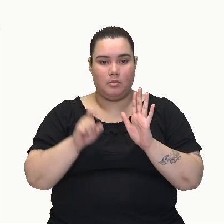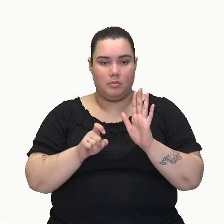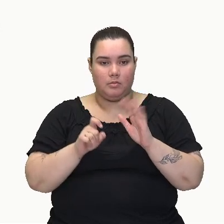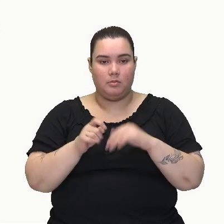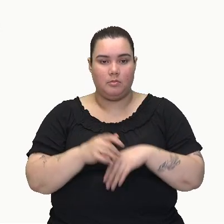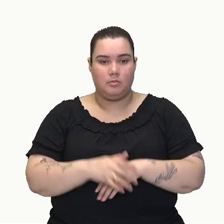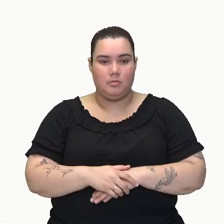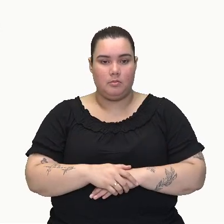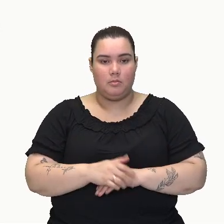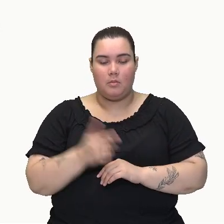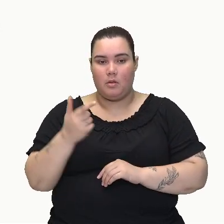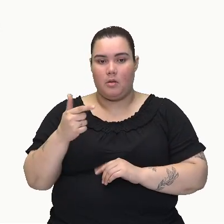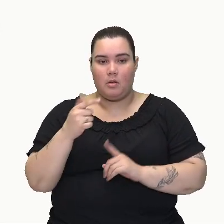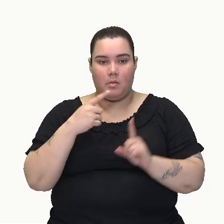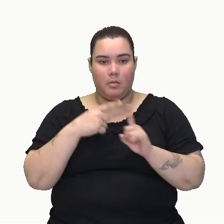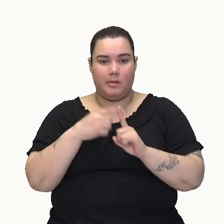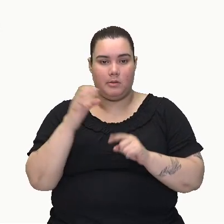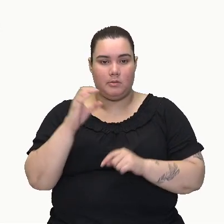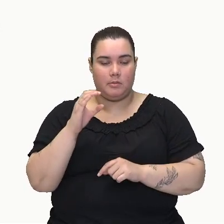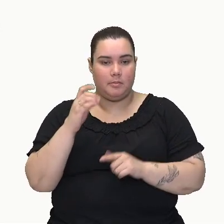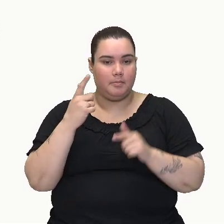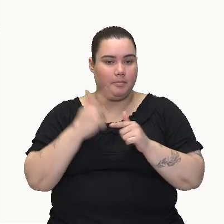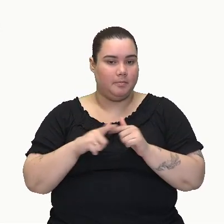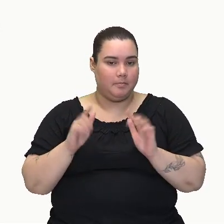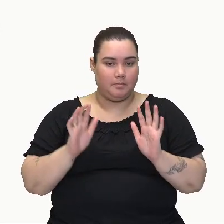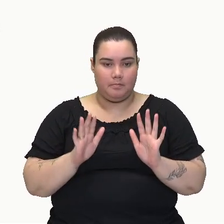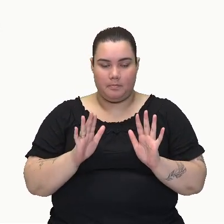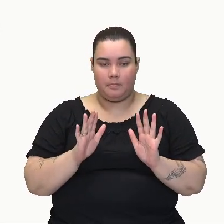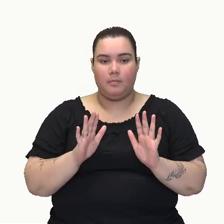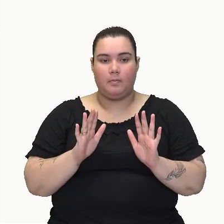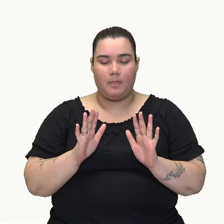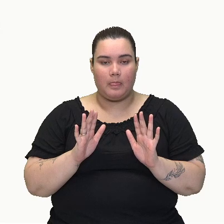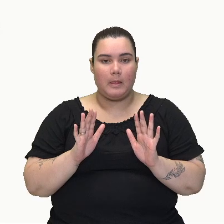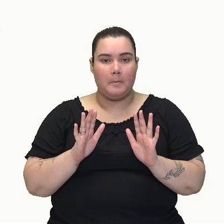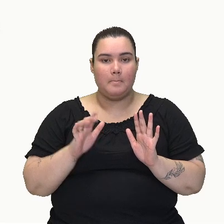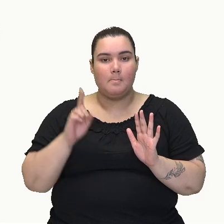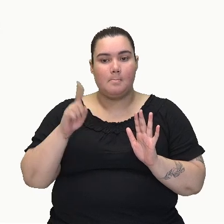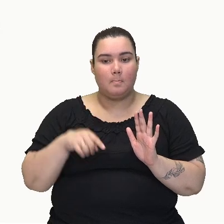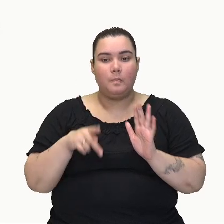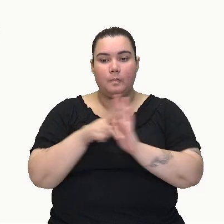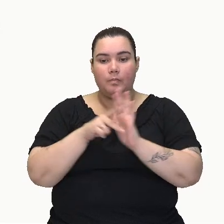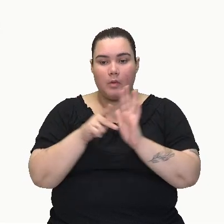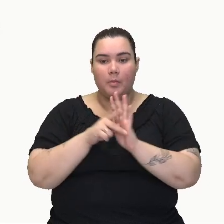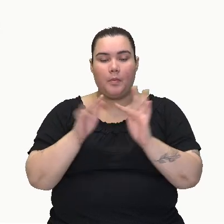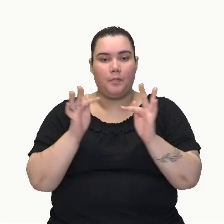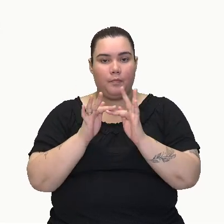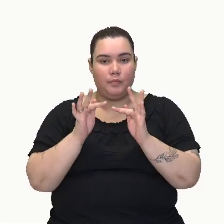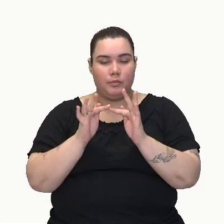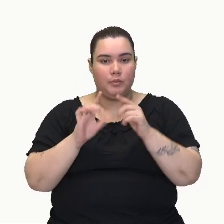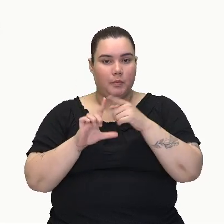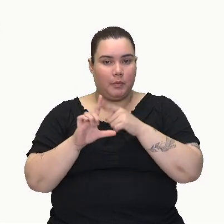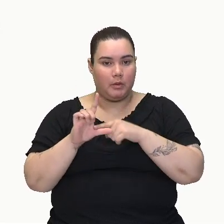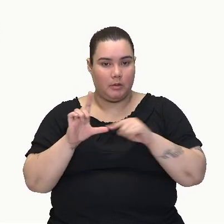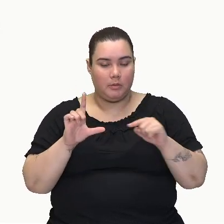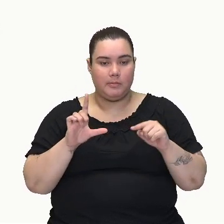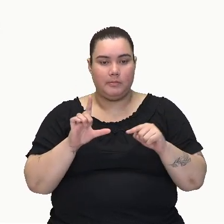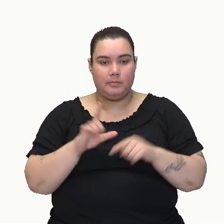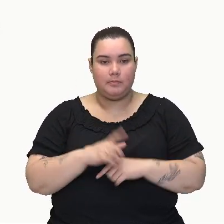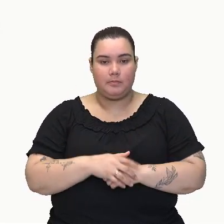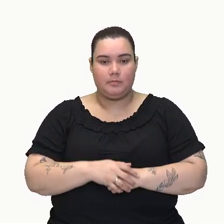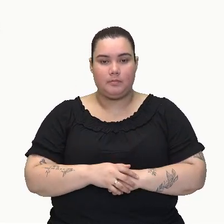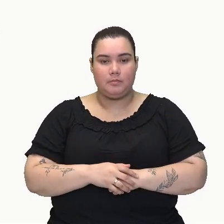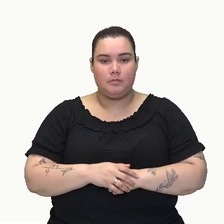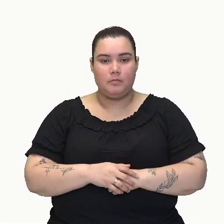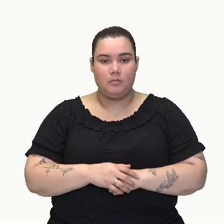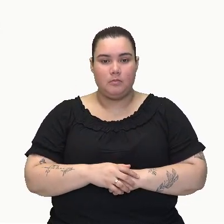eu não tenho o valor de c, mas não tem problema. Ela não deixa de ser uma função quadrática, tá? Então